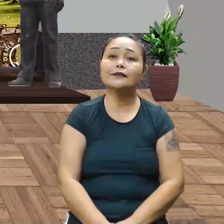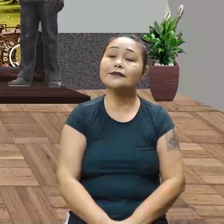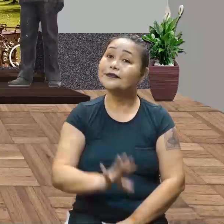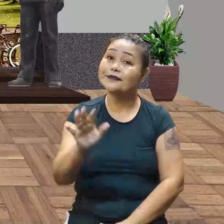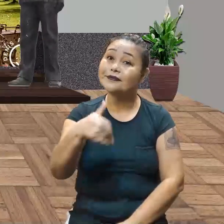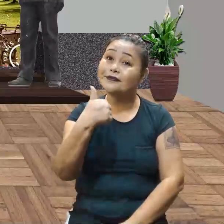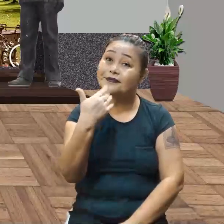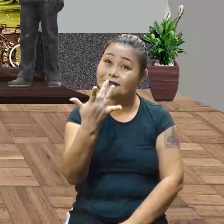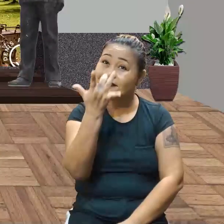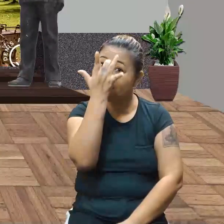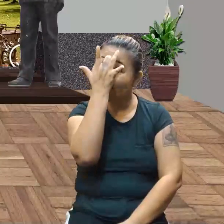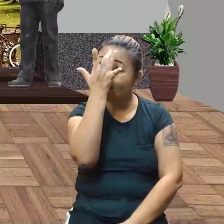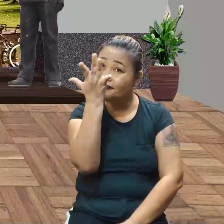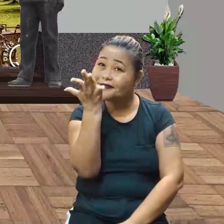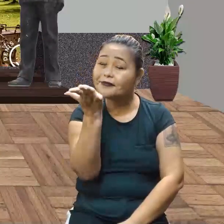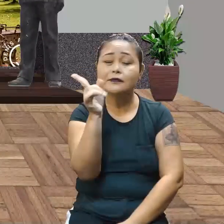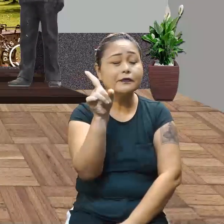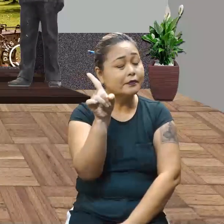E aí, tava fácil, né?